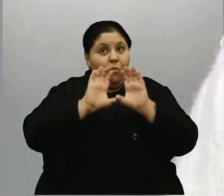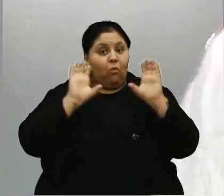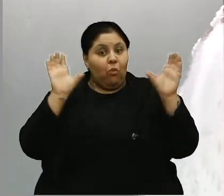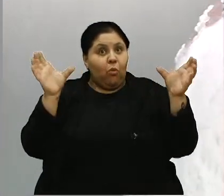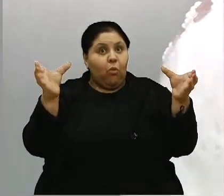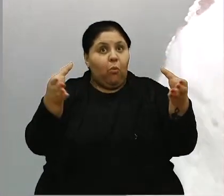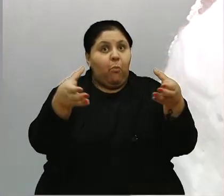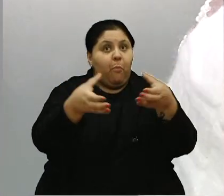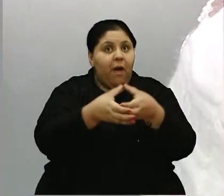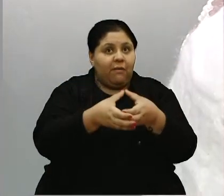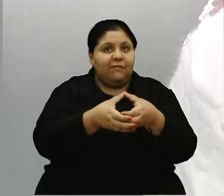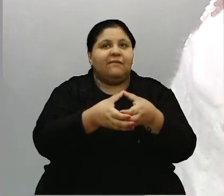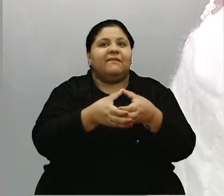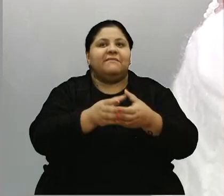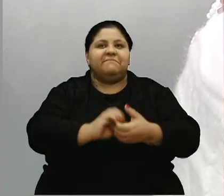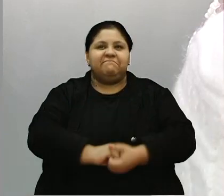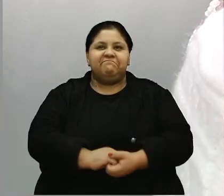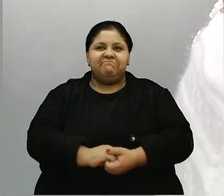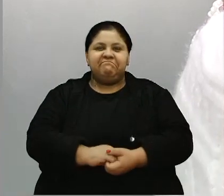Cecília.